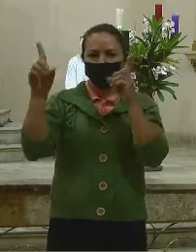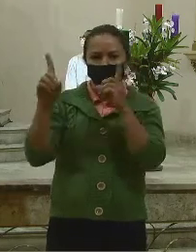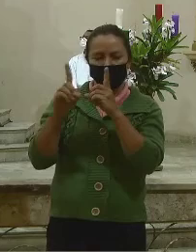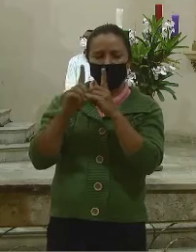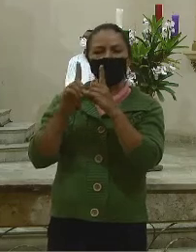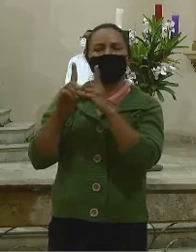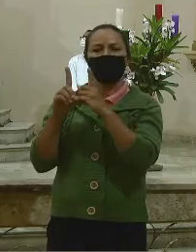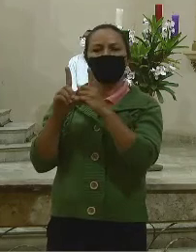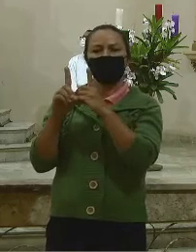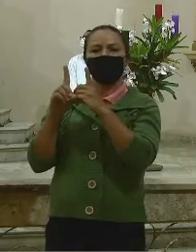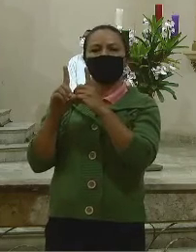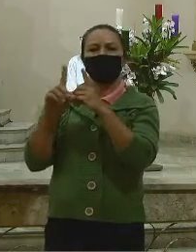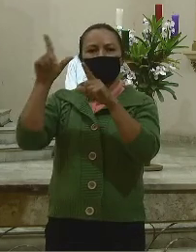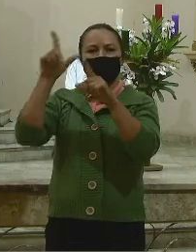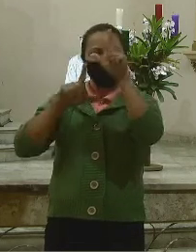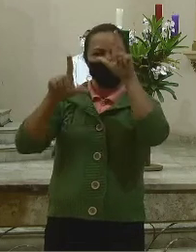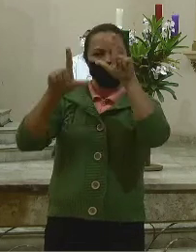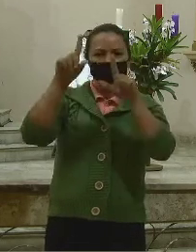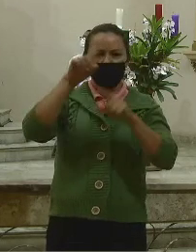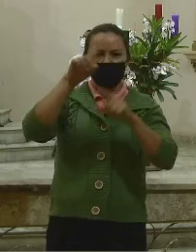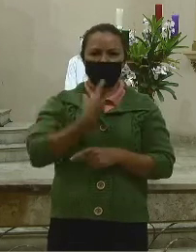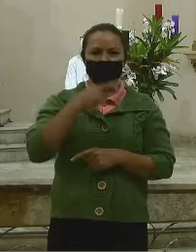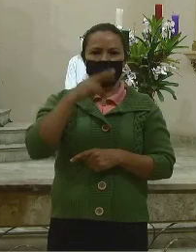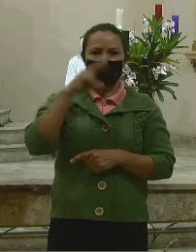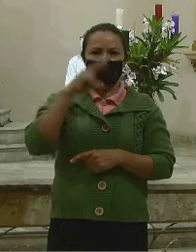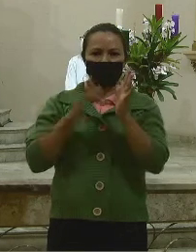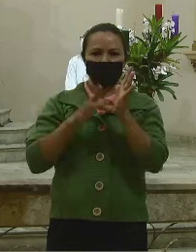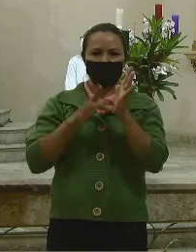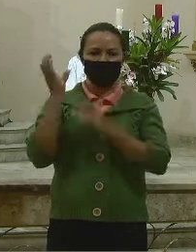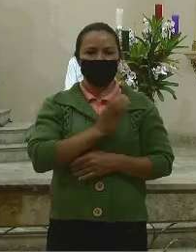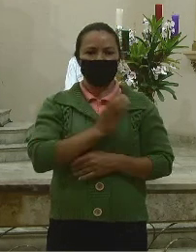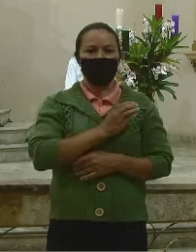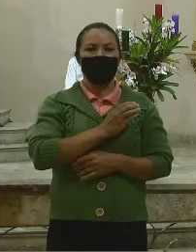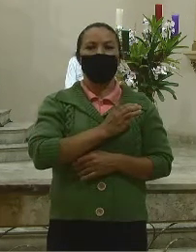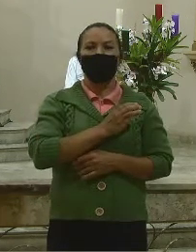você. Louvado seja nosso Senhor Jesus Cristo.